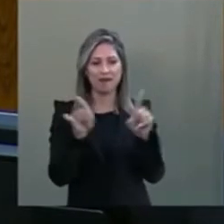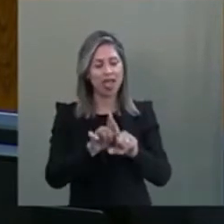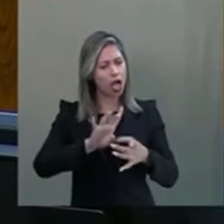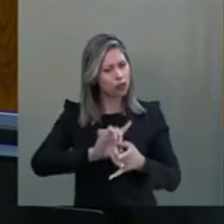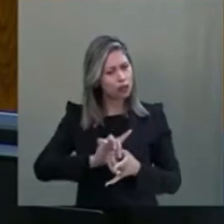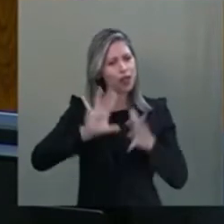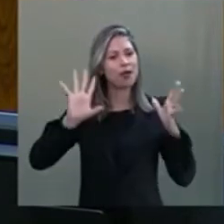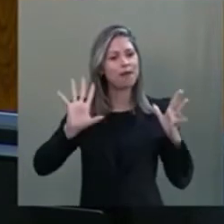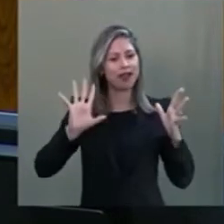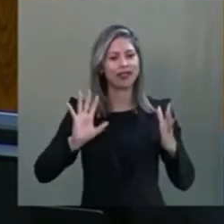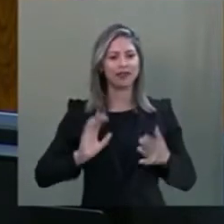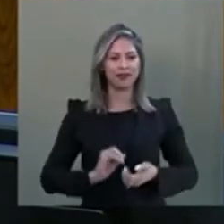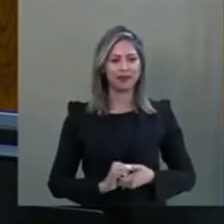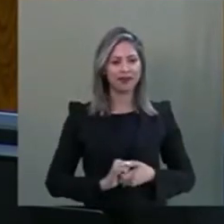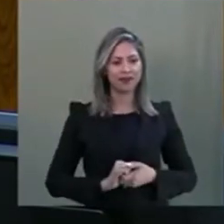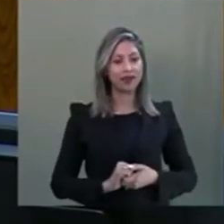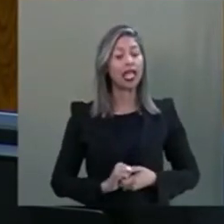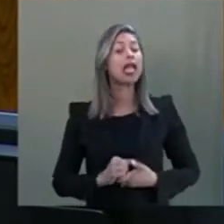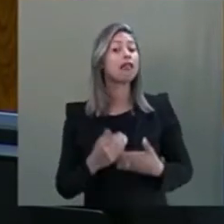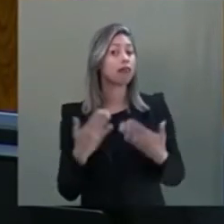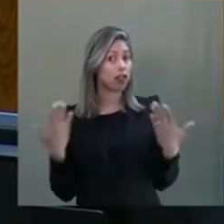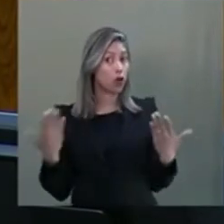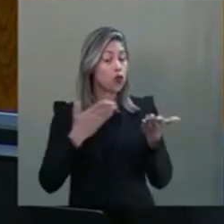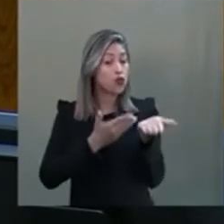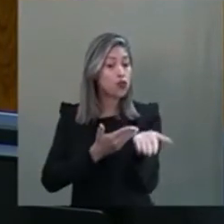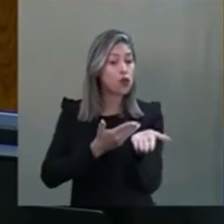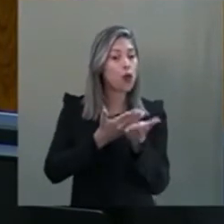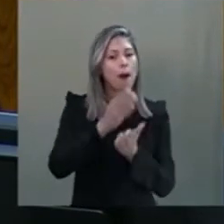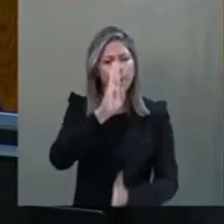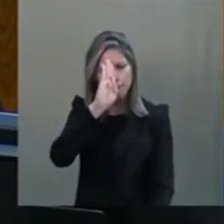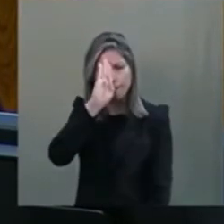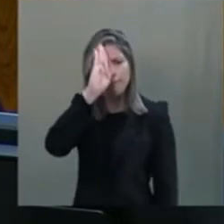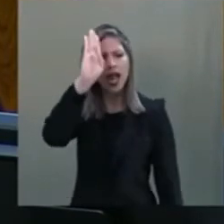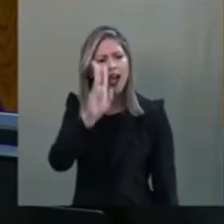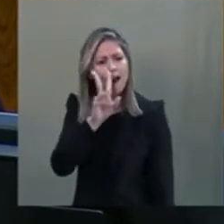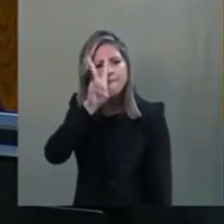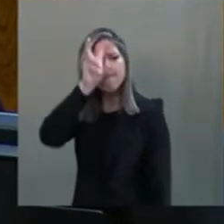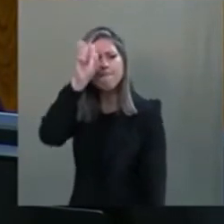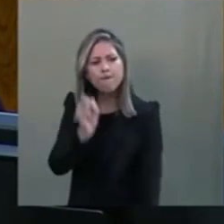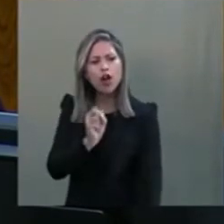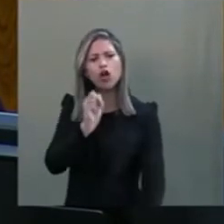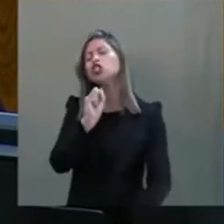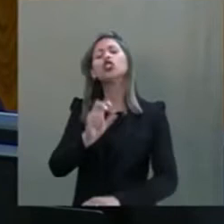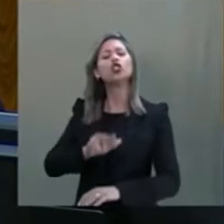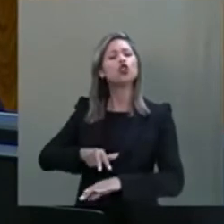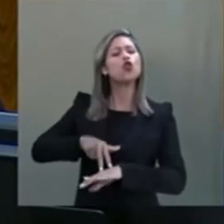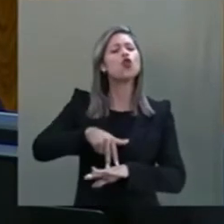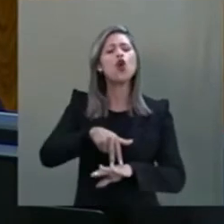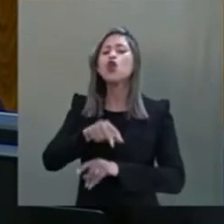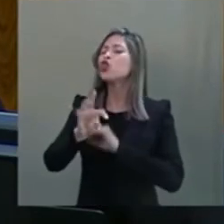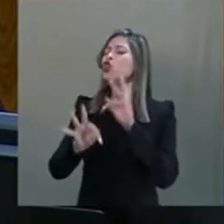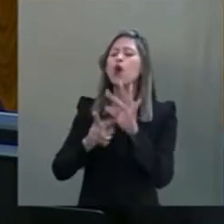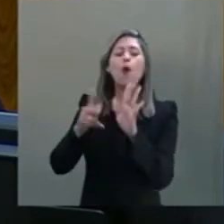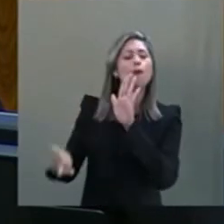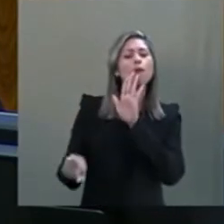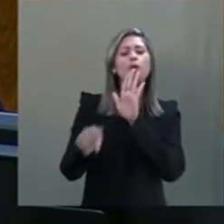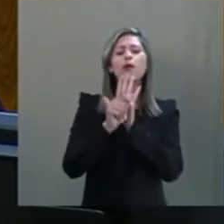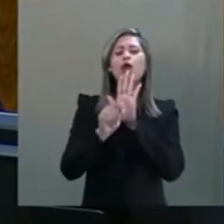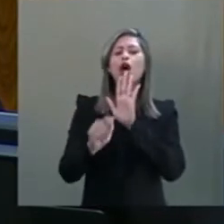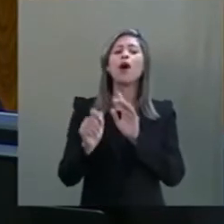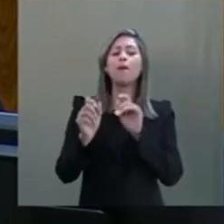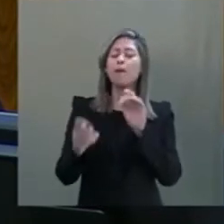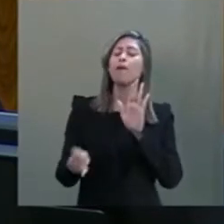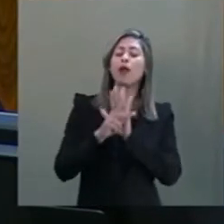democracia. Seus fundamentos, fortalecidos por meio do reconhecimento legítimo dos brasileiros